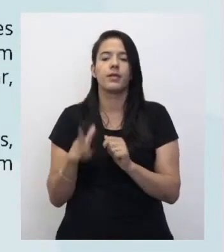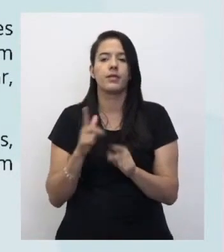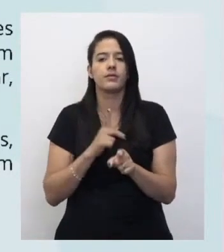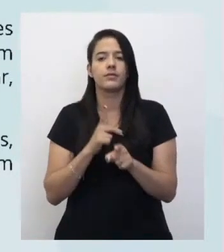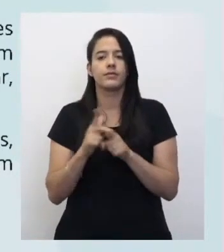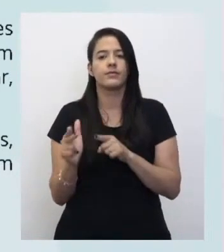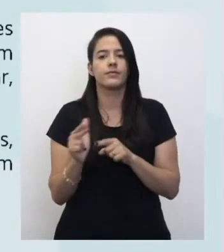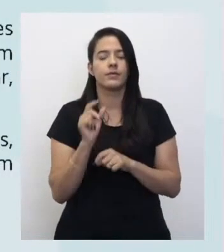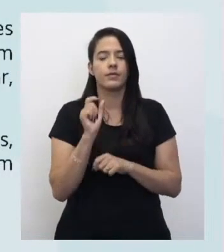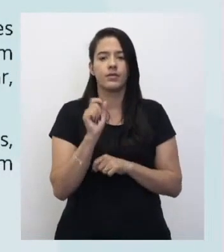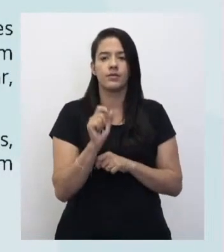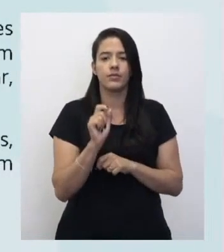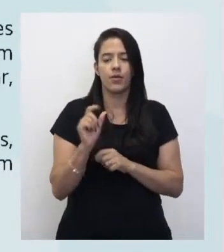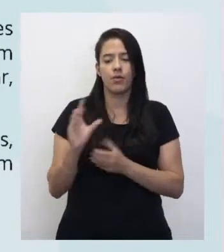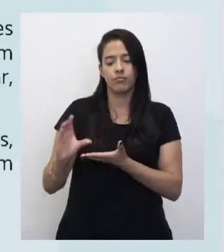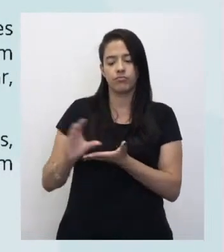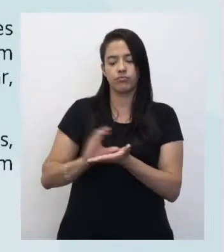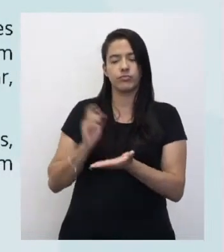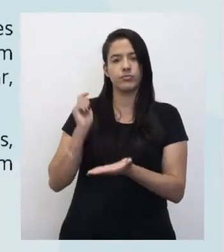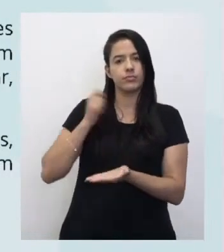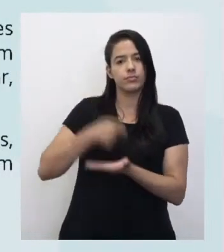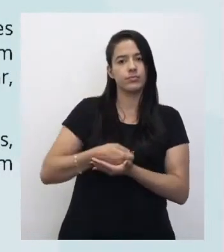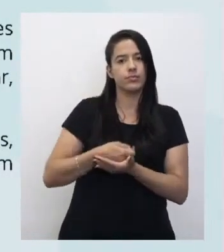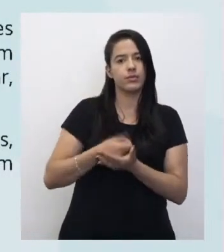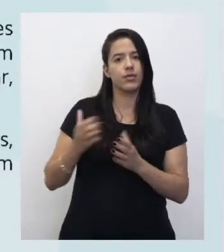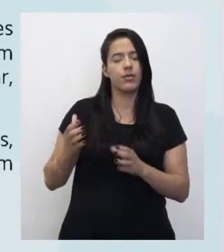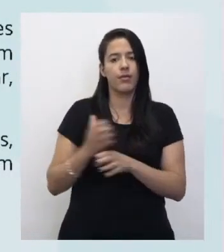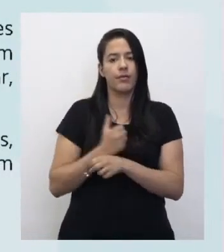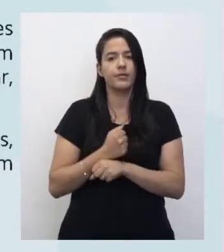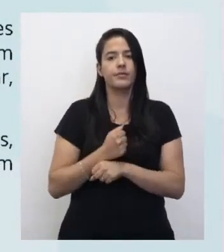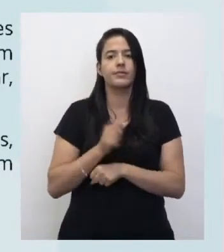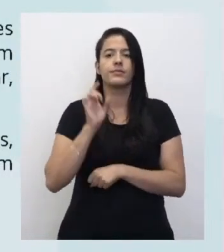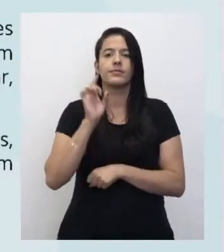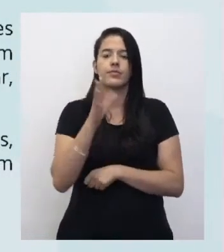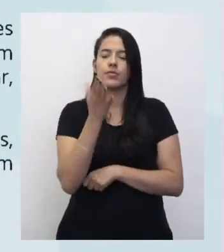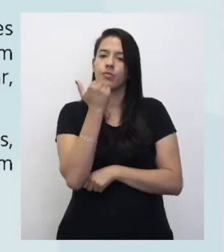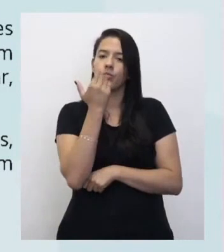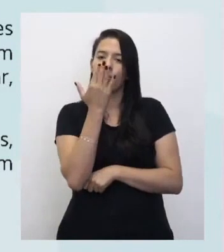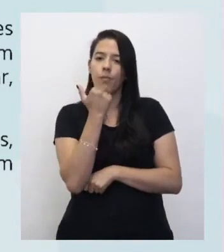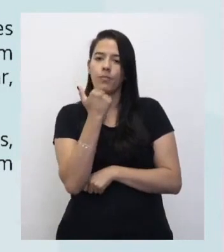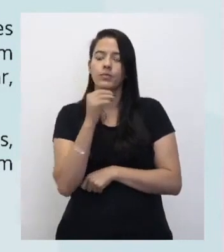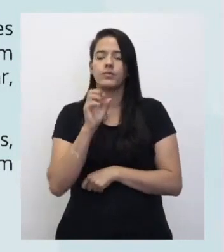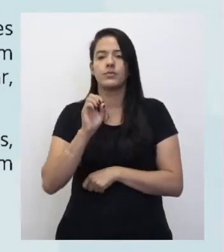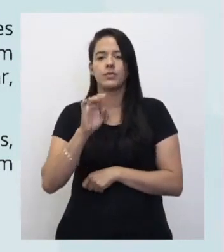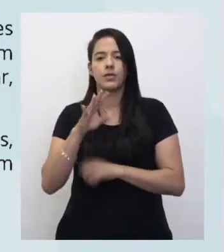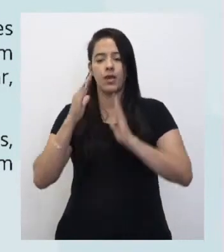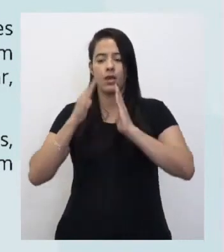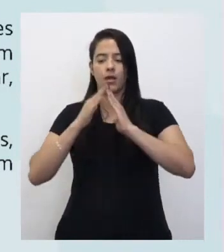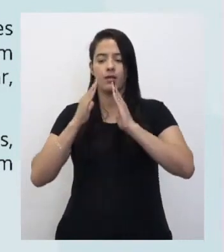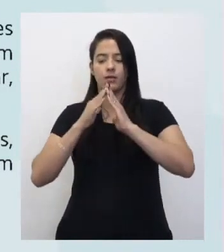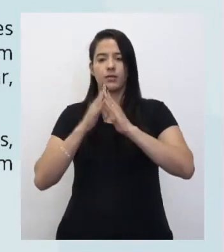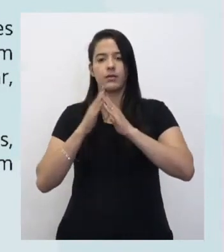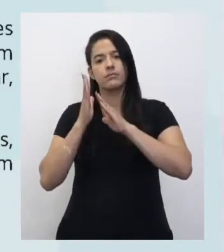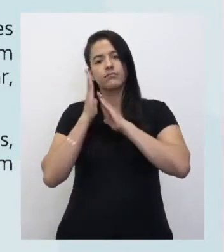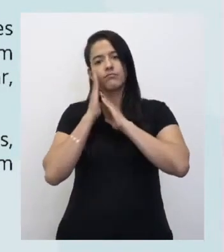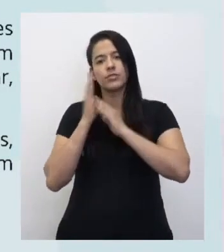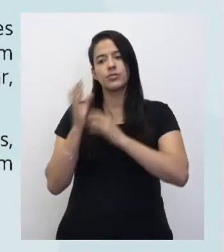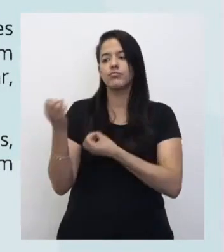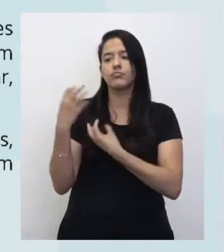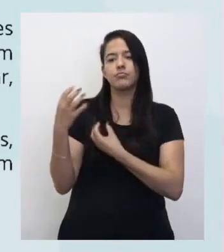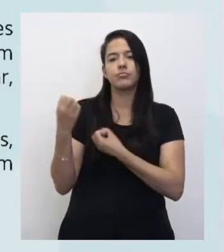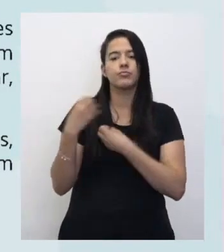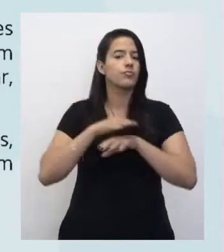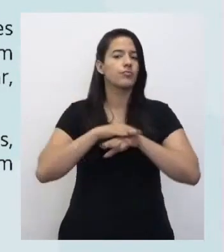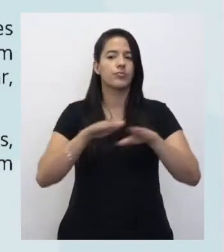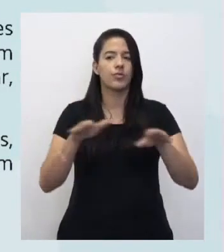como parte aí do seu pagamento, às vezes a totalidade do seu pagamento era só a comida e a moradia e os ensinamentos, né? Era